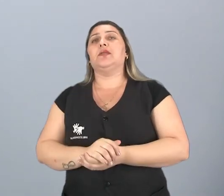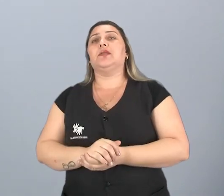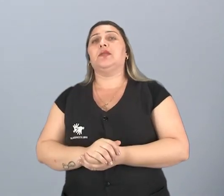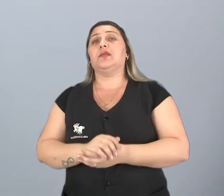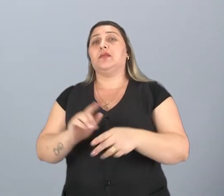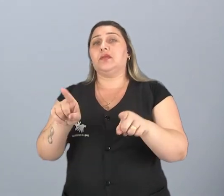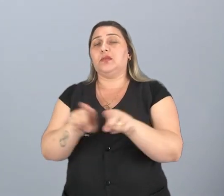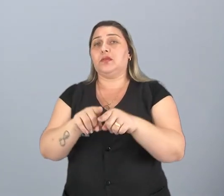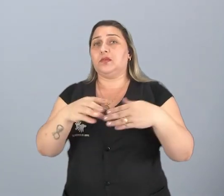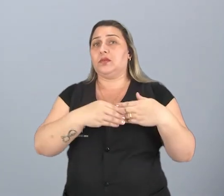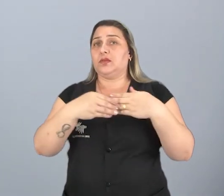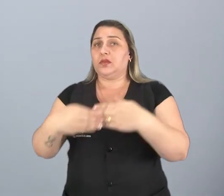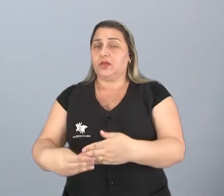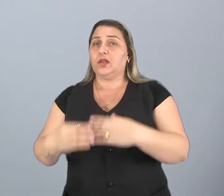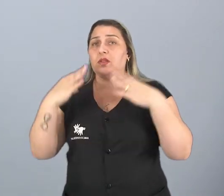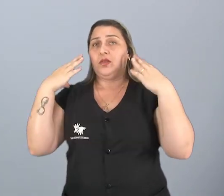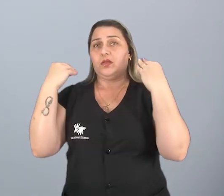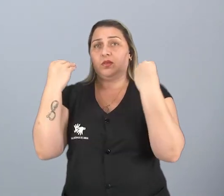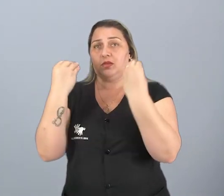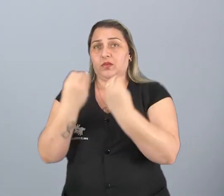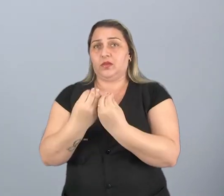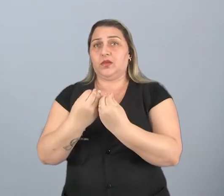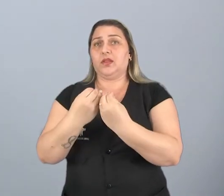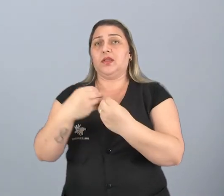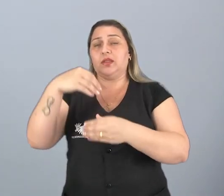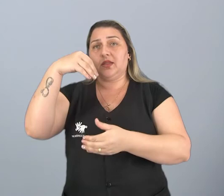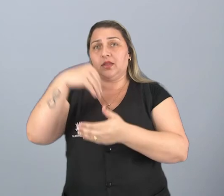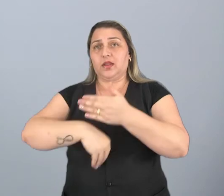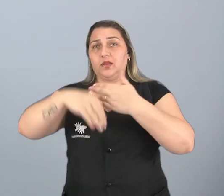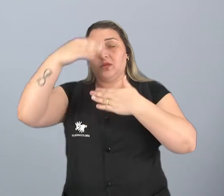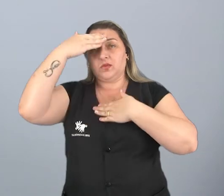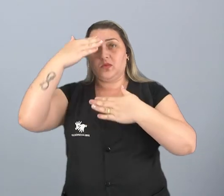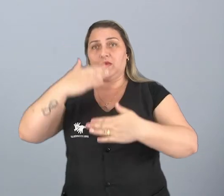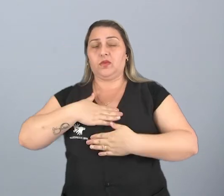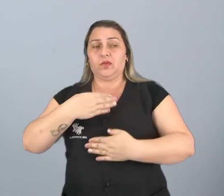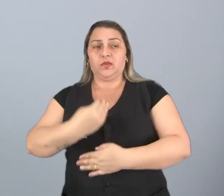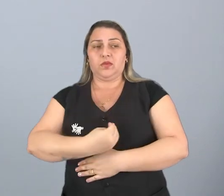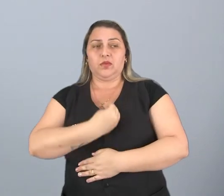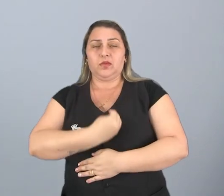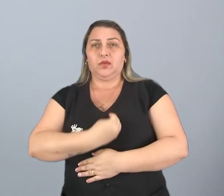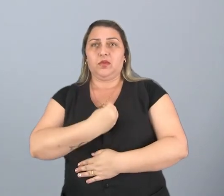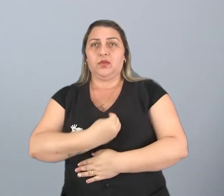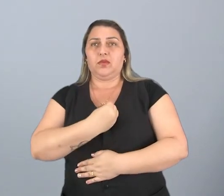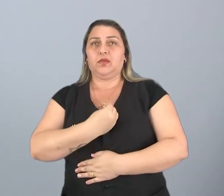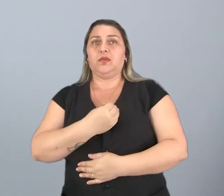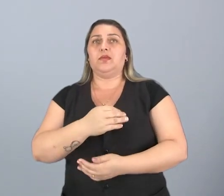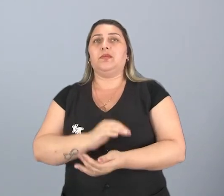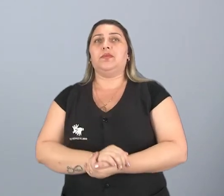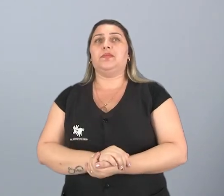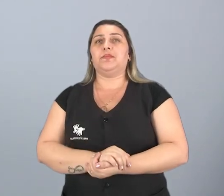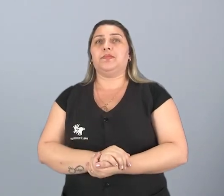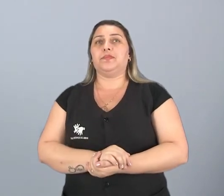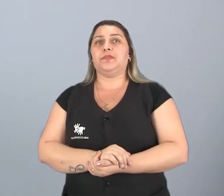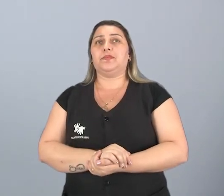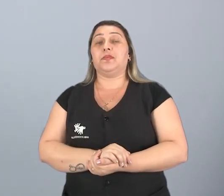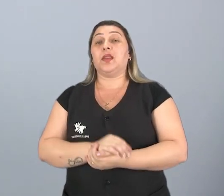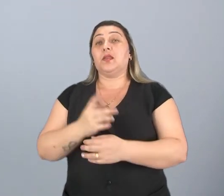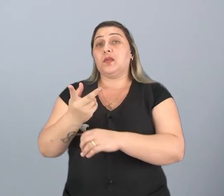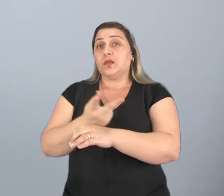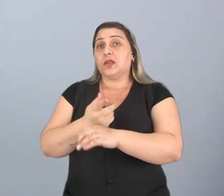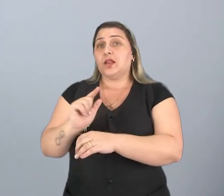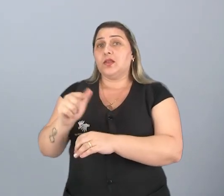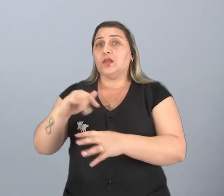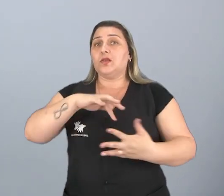com o transporte de substâncias no organismo dos seres vivos. Então, uma das primeiras coisas que é procurado em